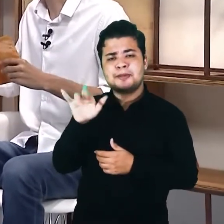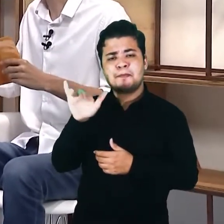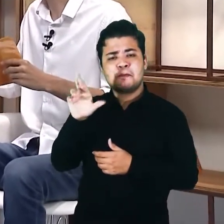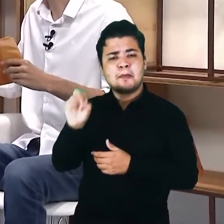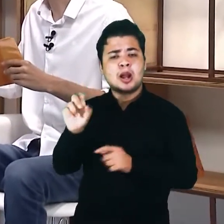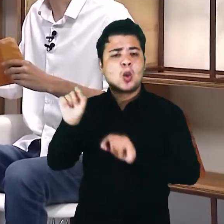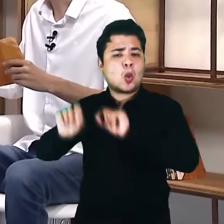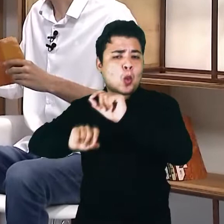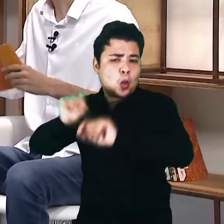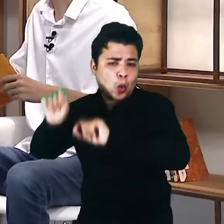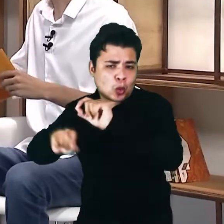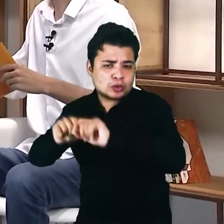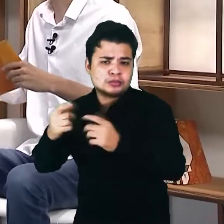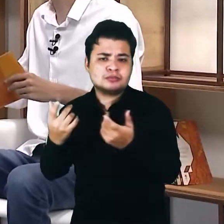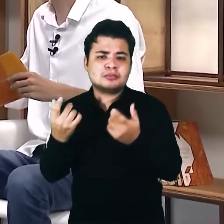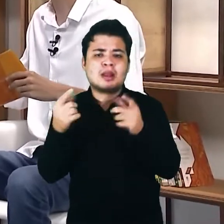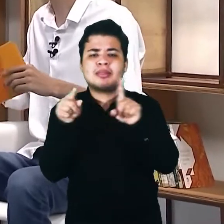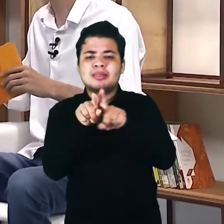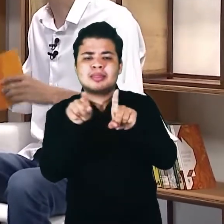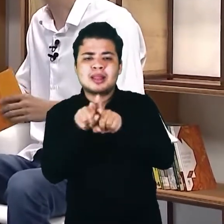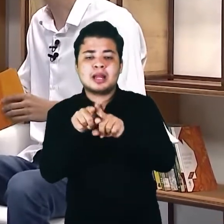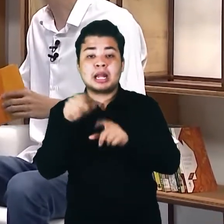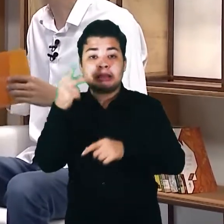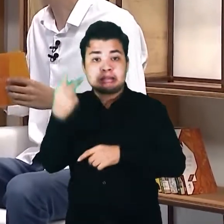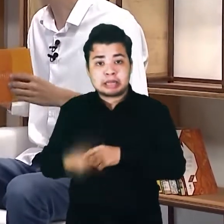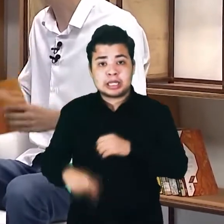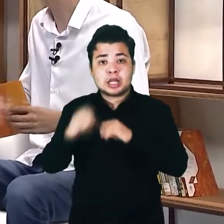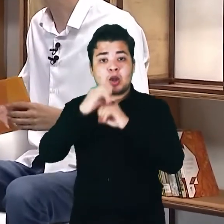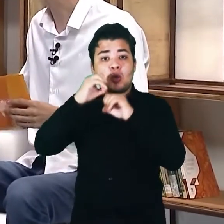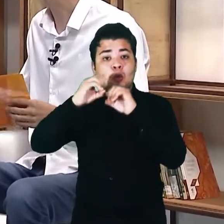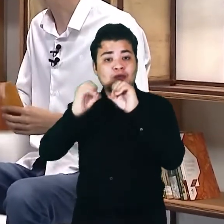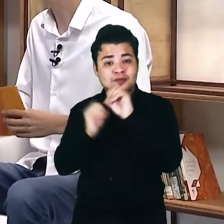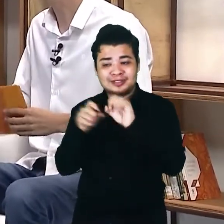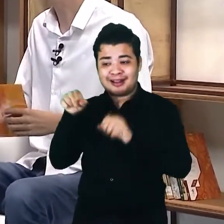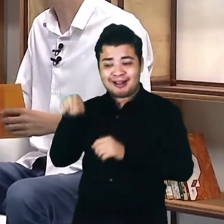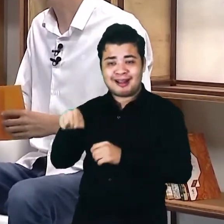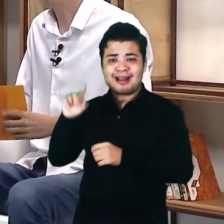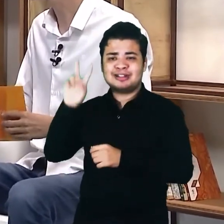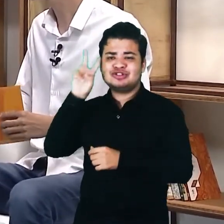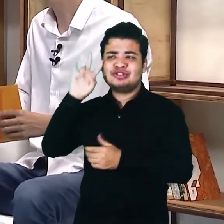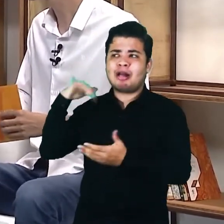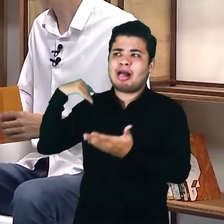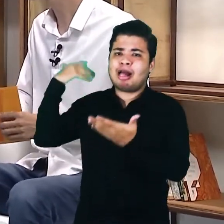também te pergunto, qual que é a história do herbário da UFG?